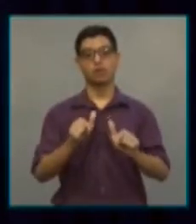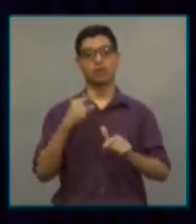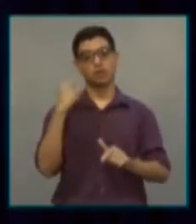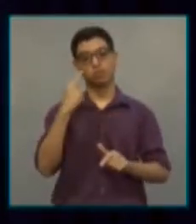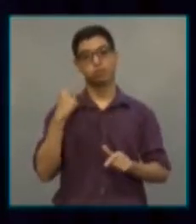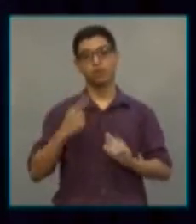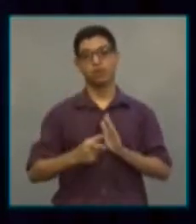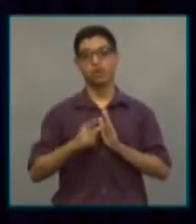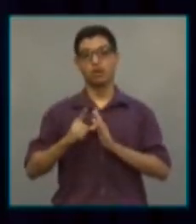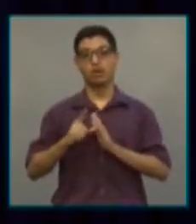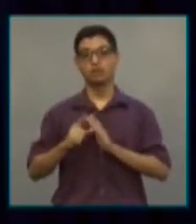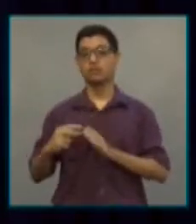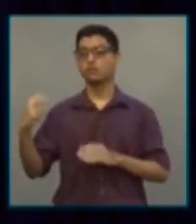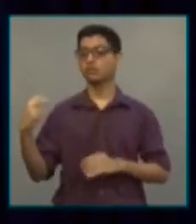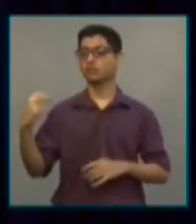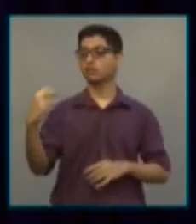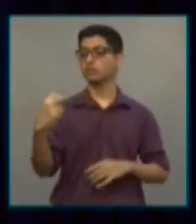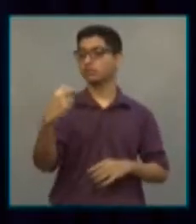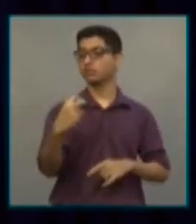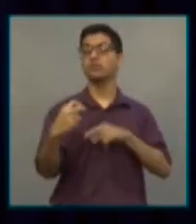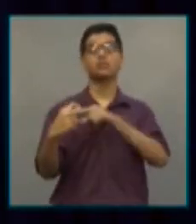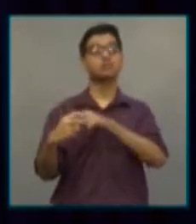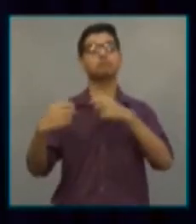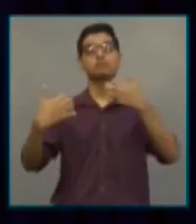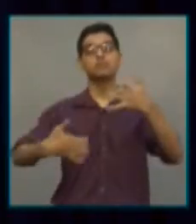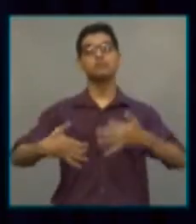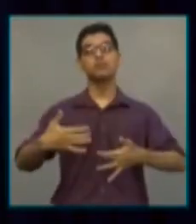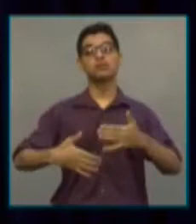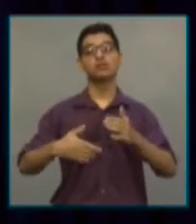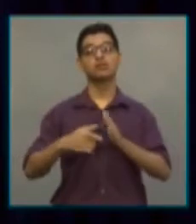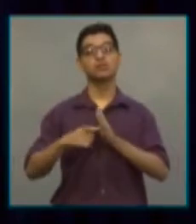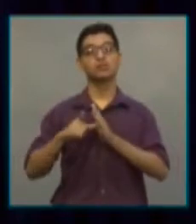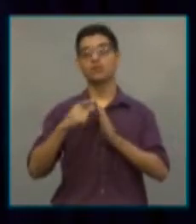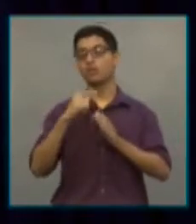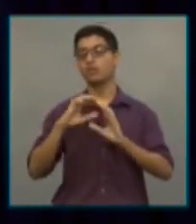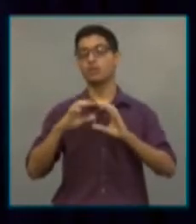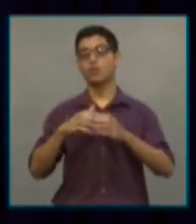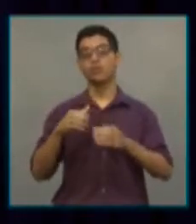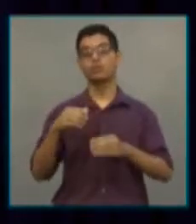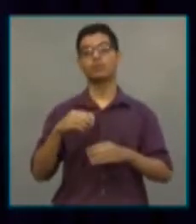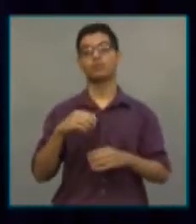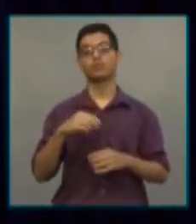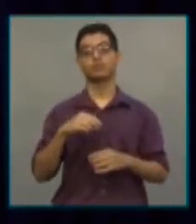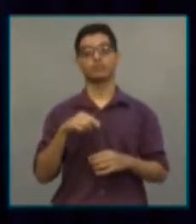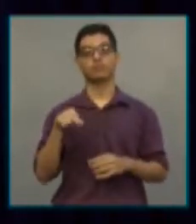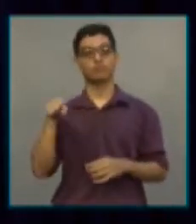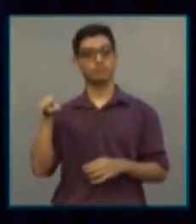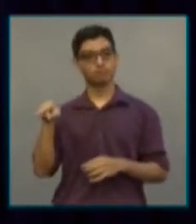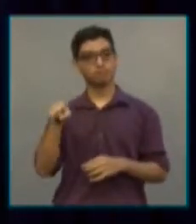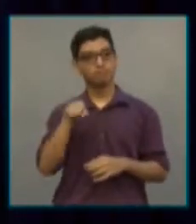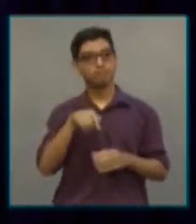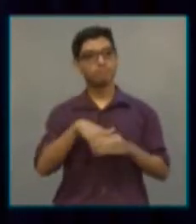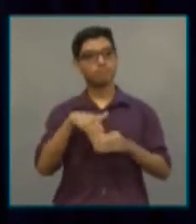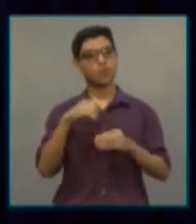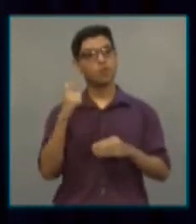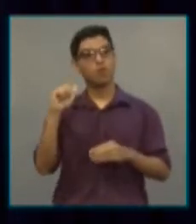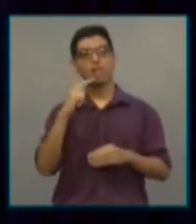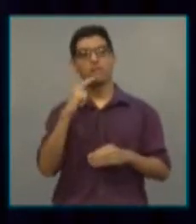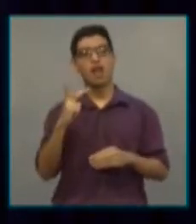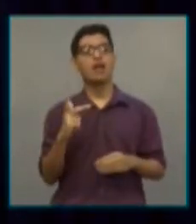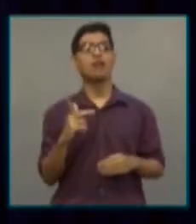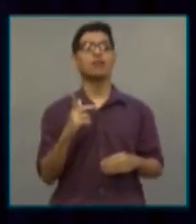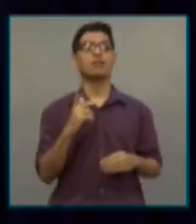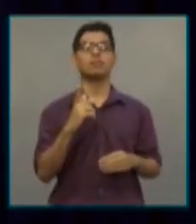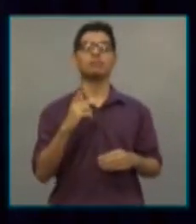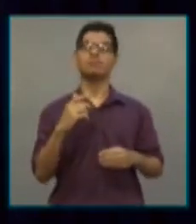que deveriam ter feito e não fizeram. Fico muito preocupado, porque os senhores